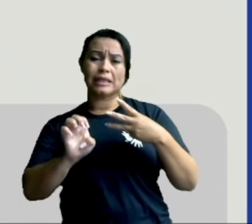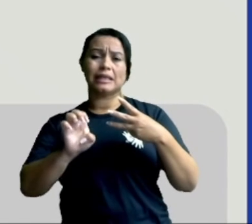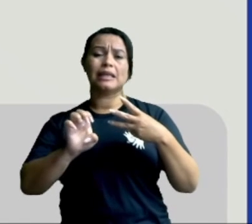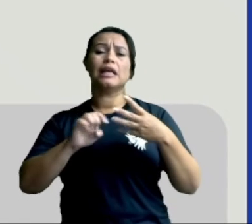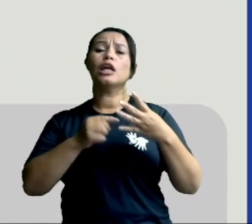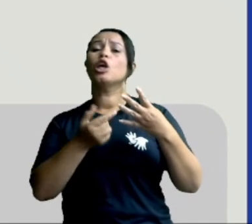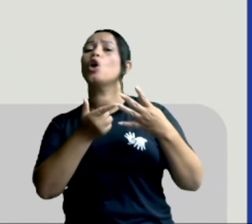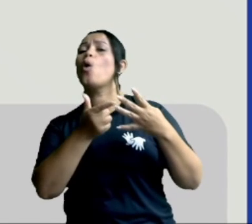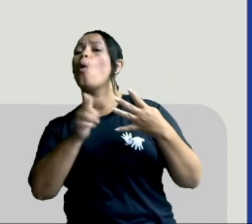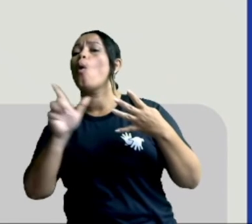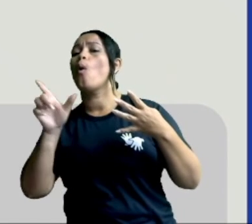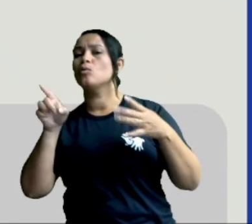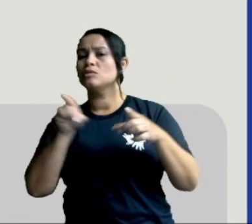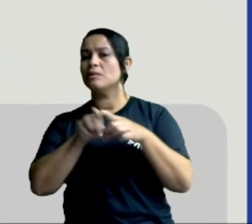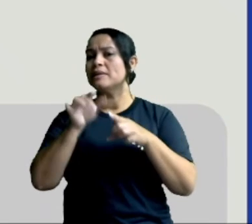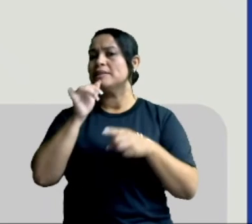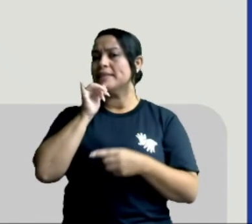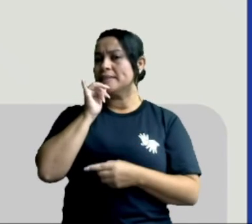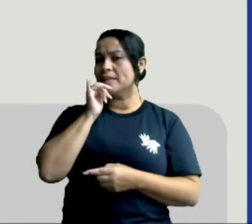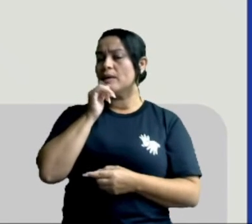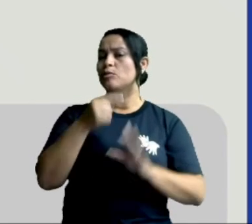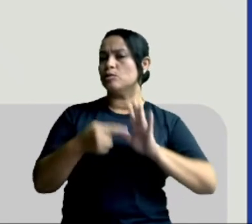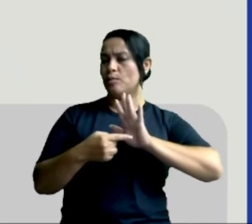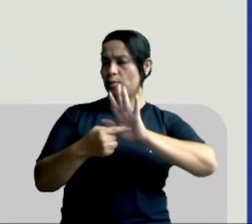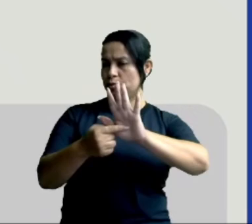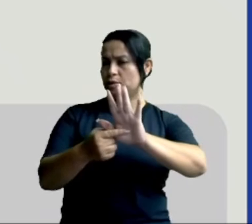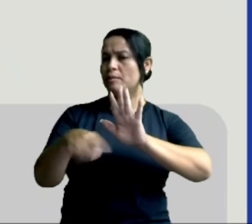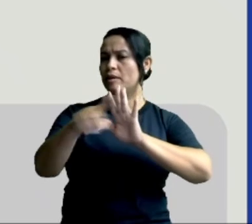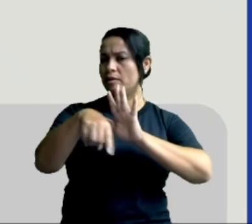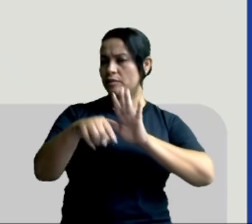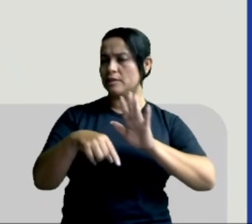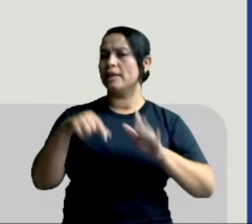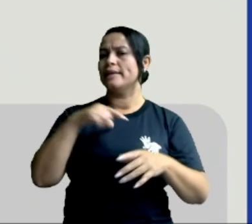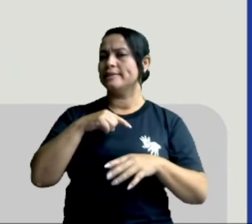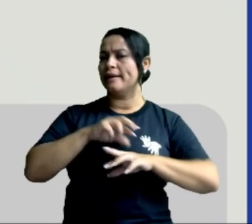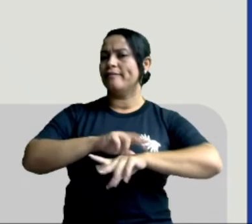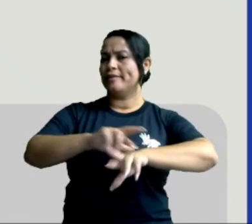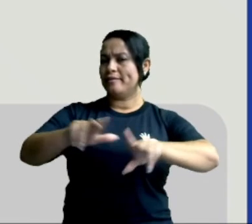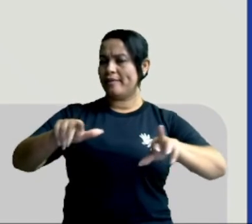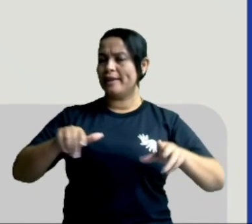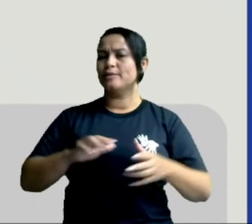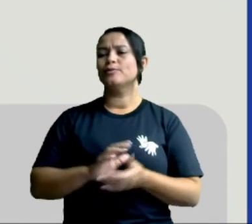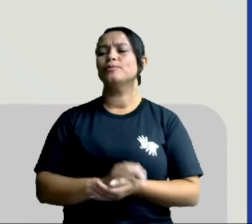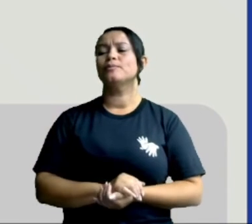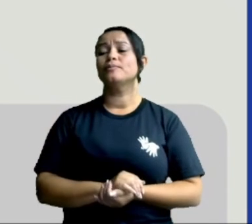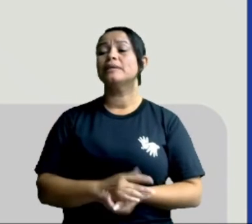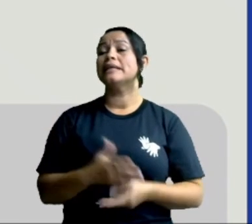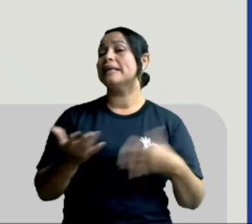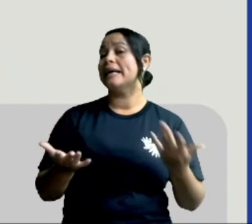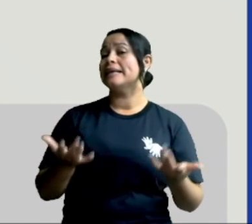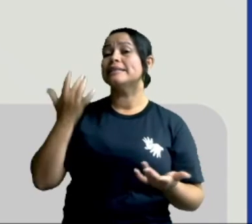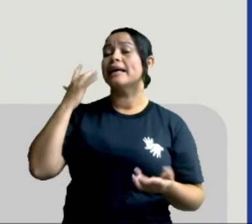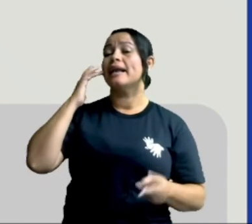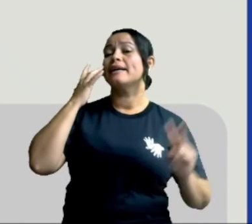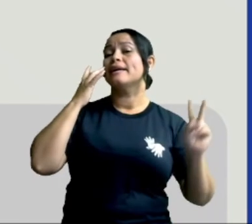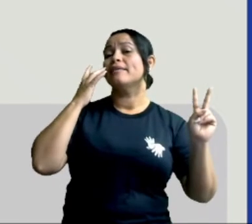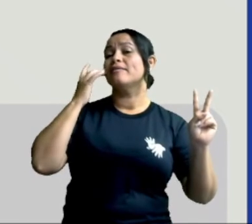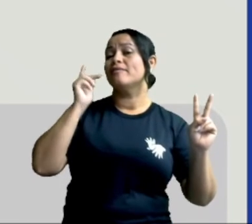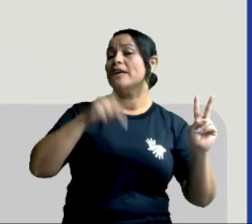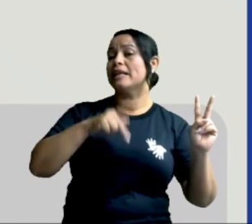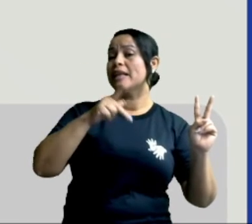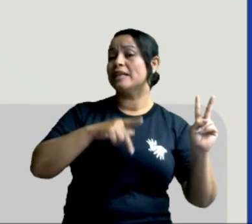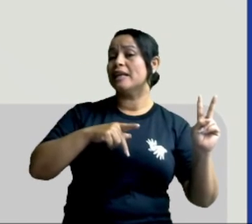e outros exemplos que eu trouxe bastante exemplos aqui de fatores do clima e aí será que está